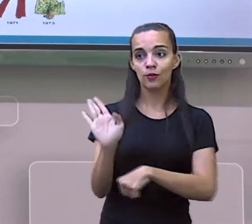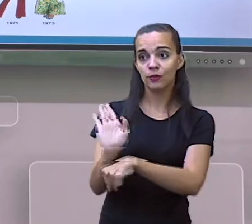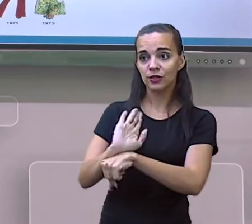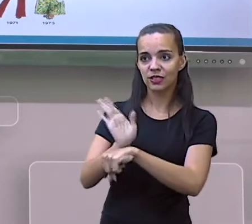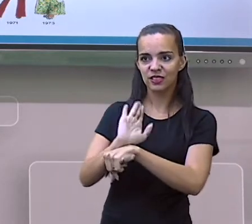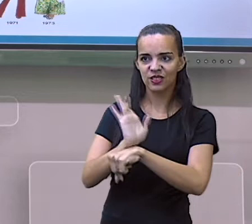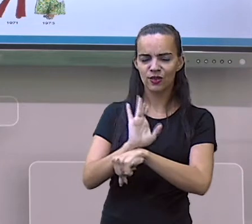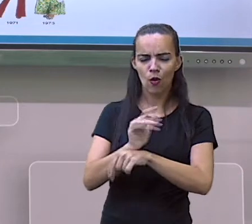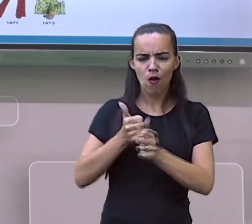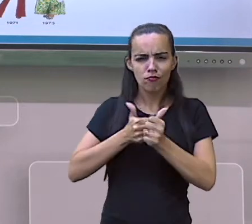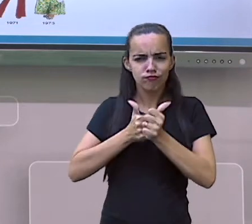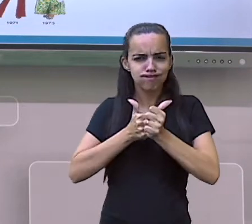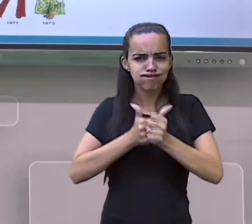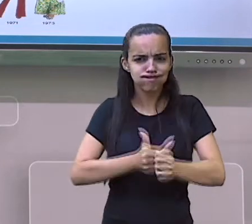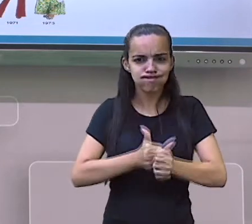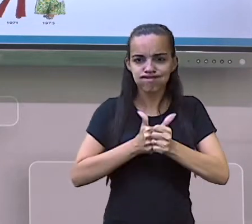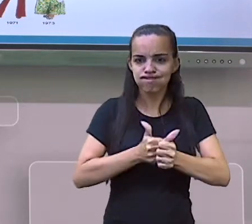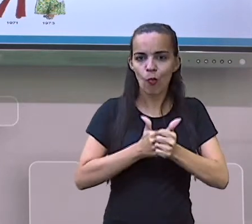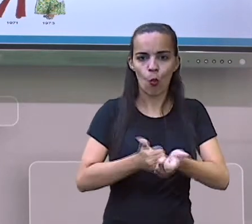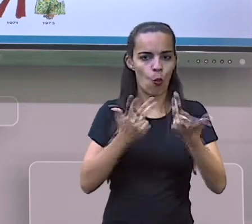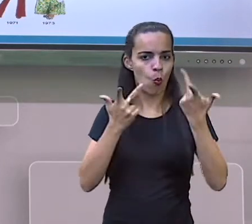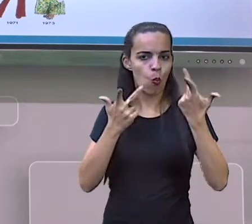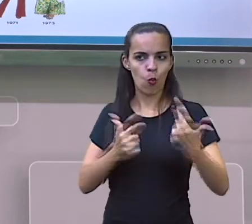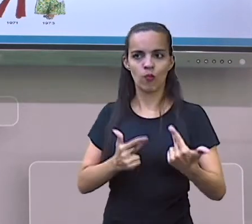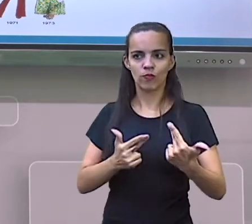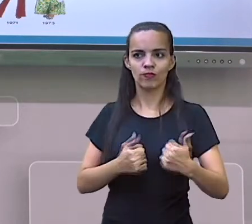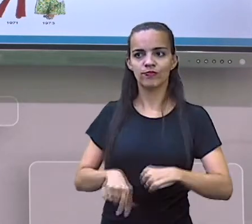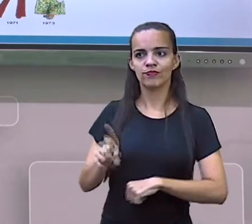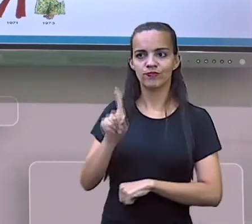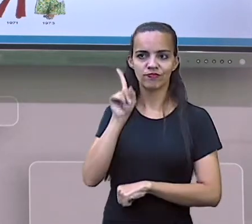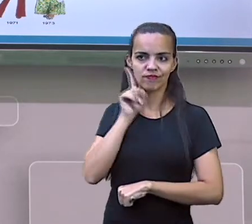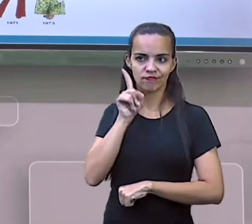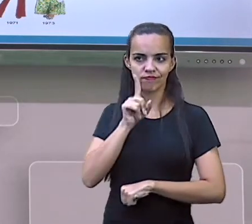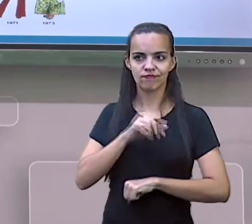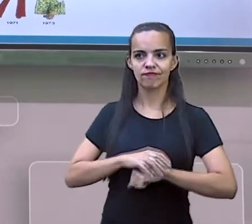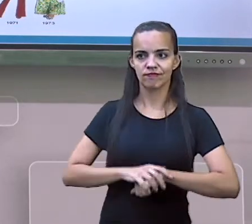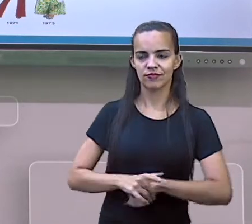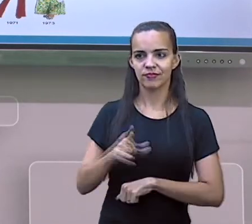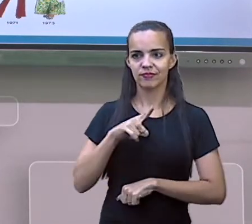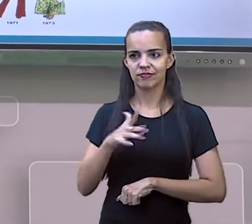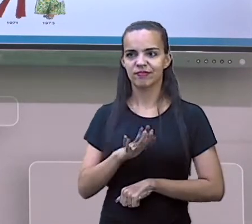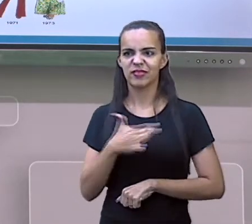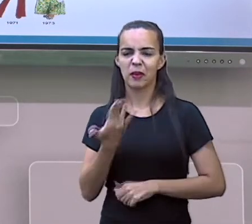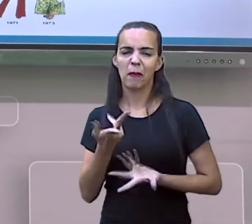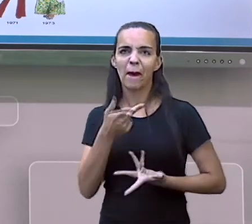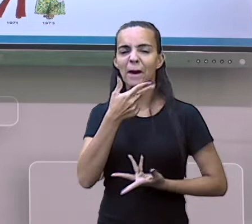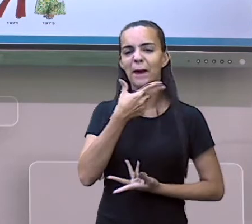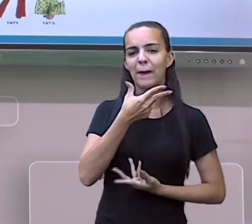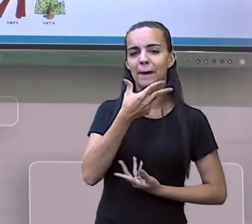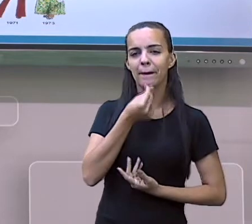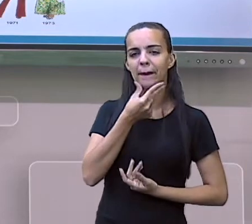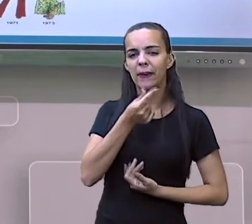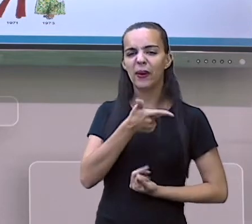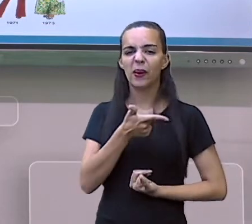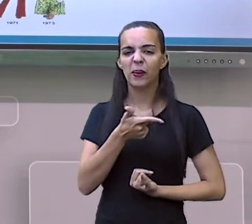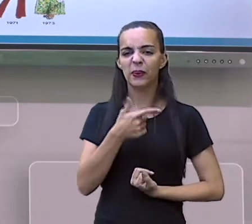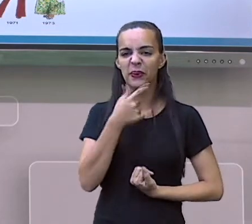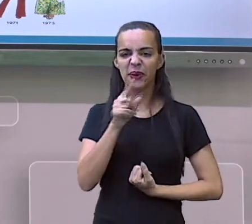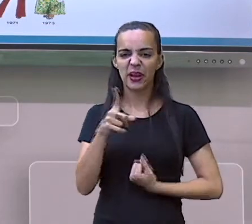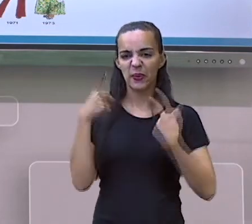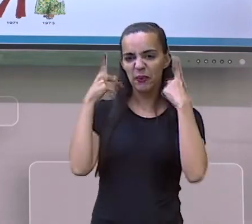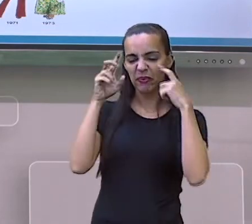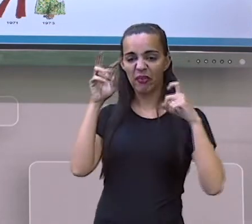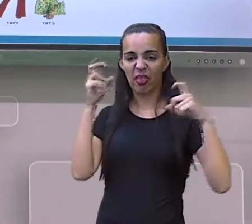cinema, seguindo o modelo norte-americano, difunde a moda do garoto rebelde, representado por